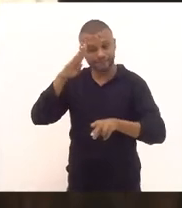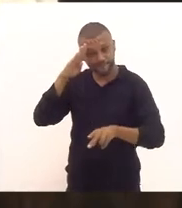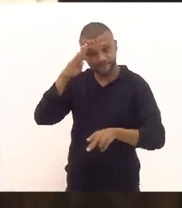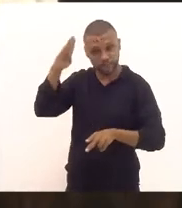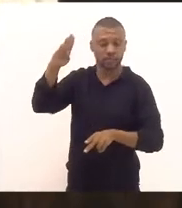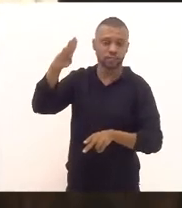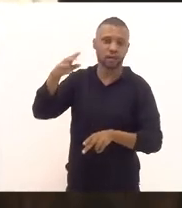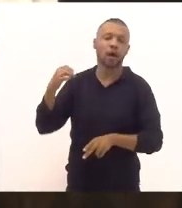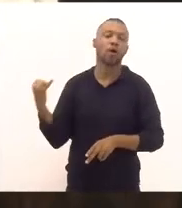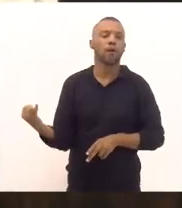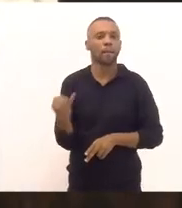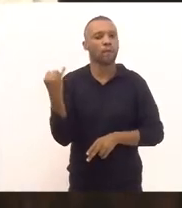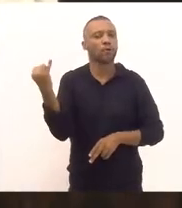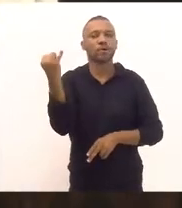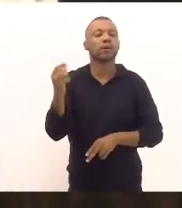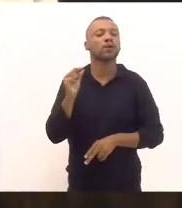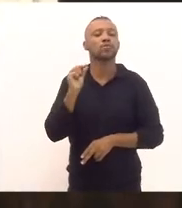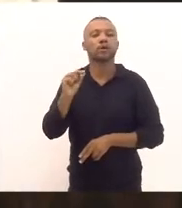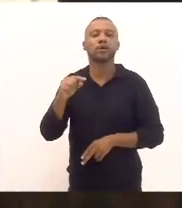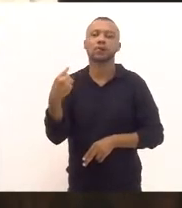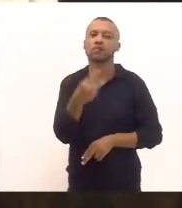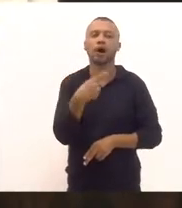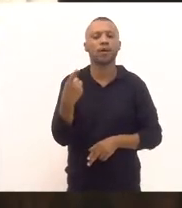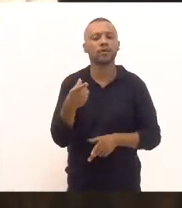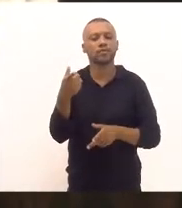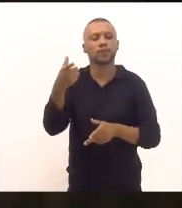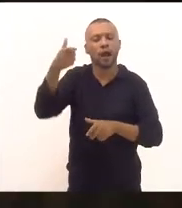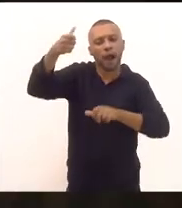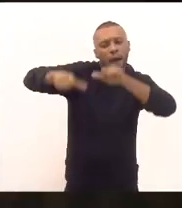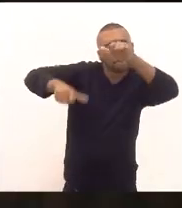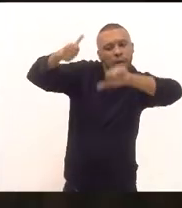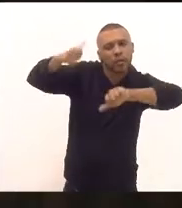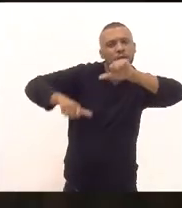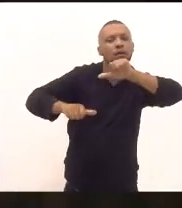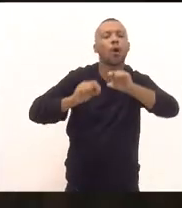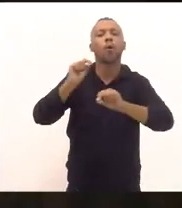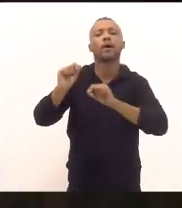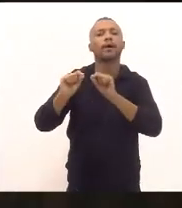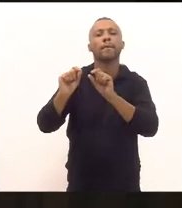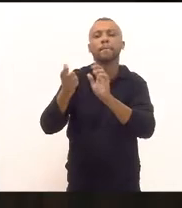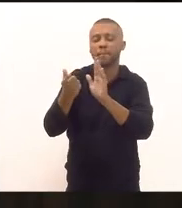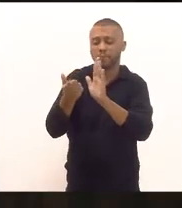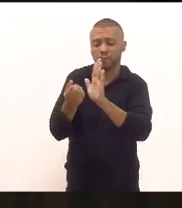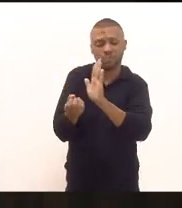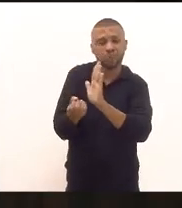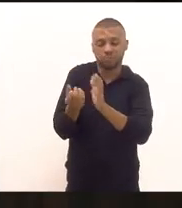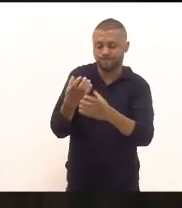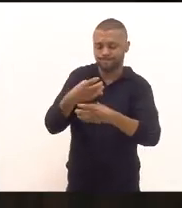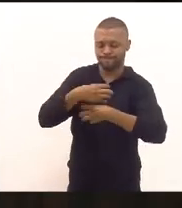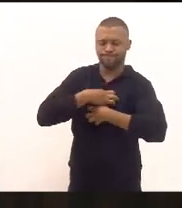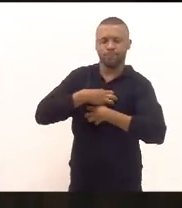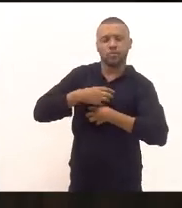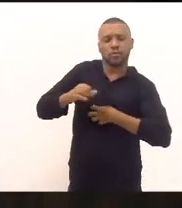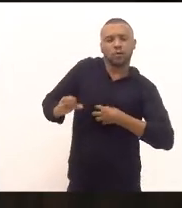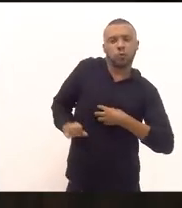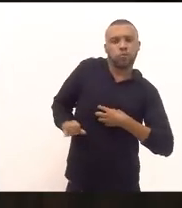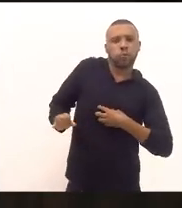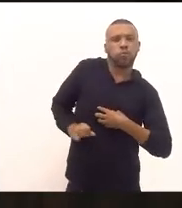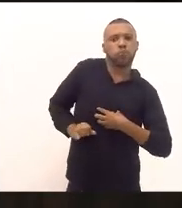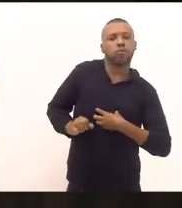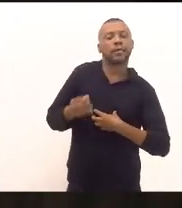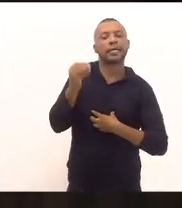é que a gente Observe que o que produz dor é o que tenta